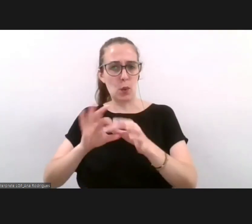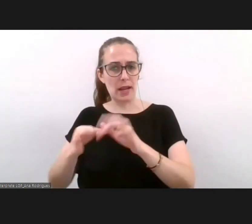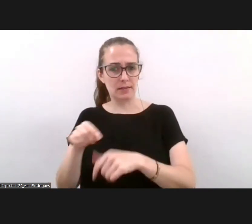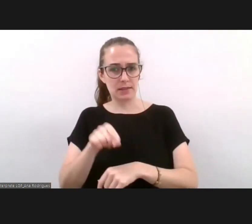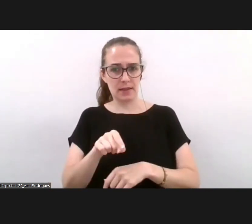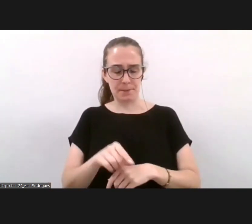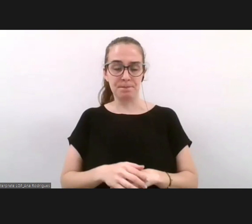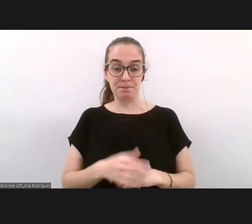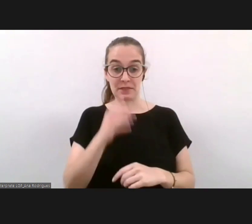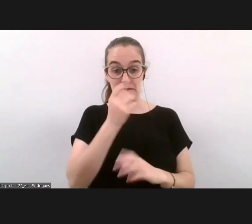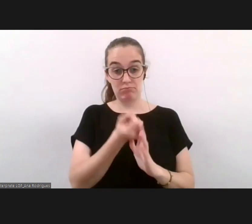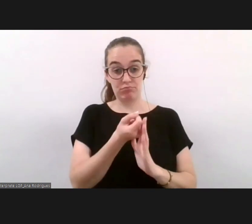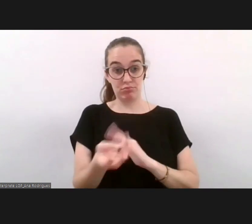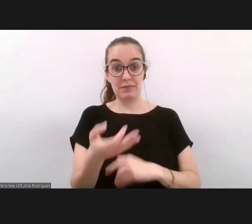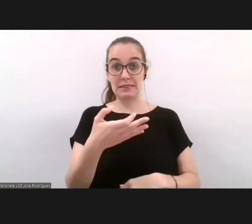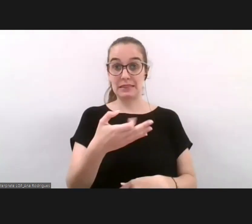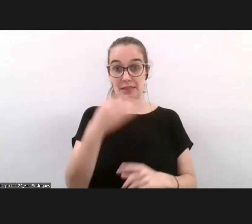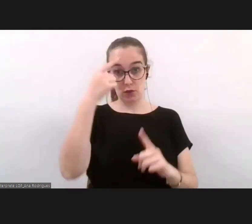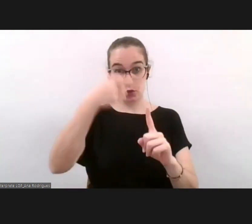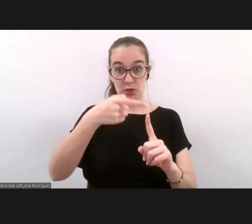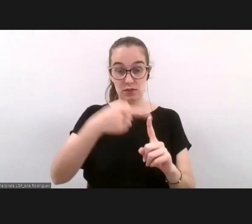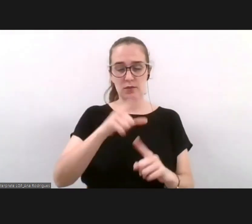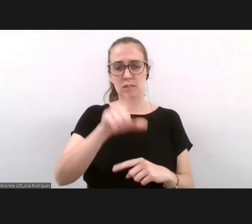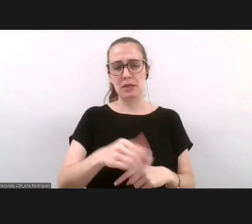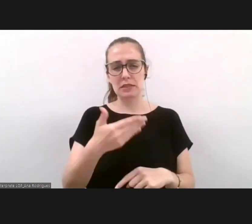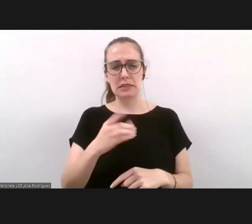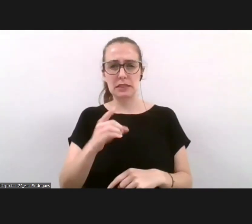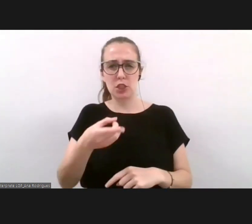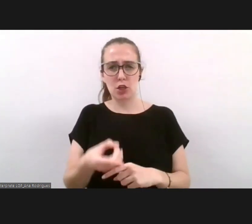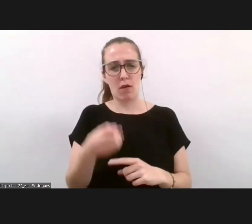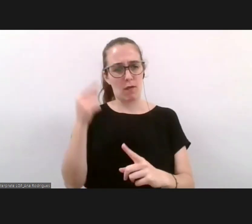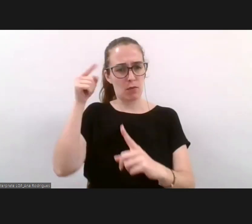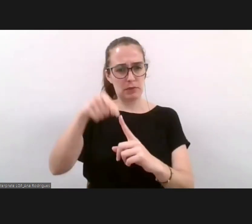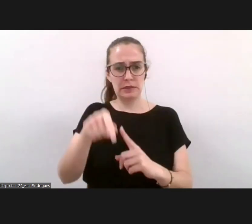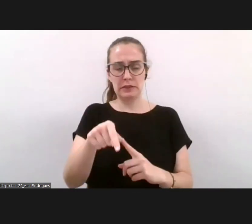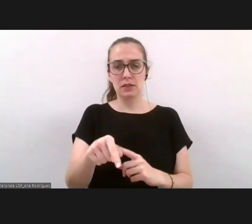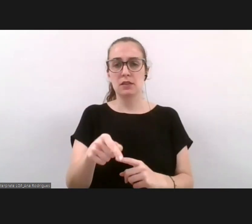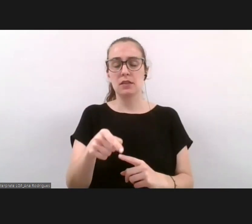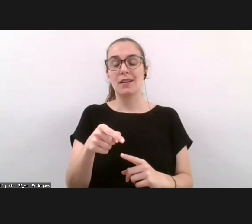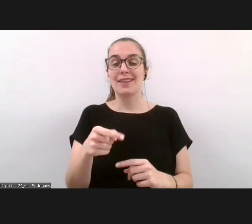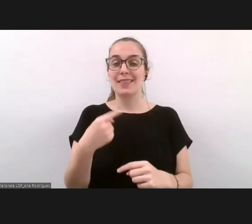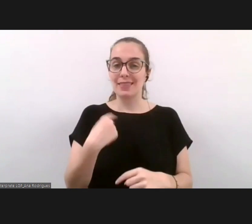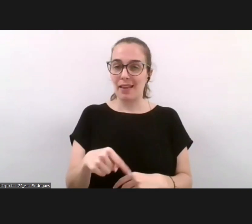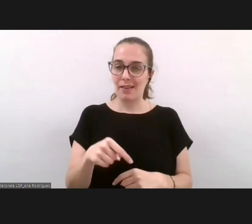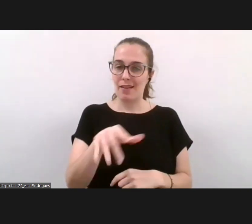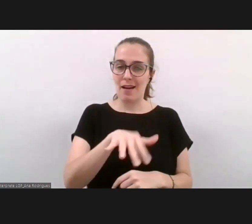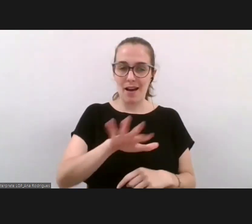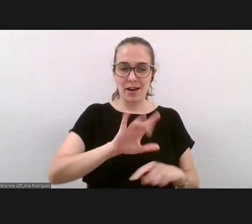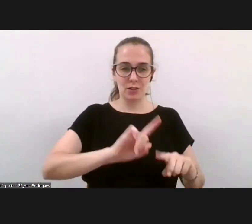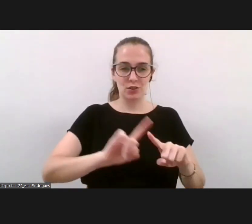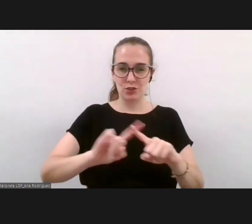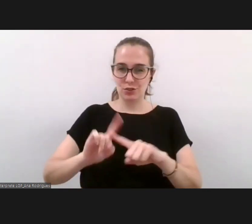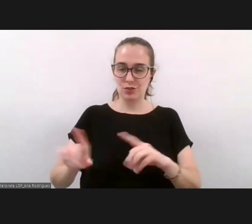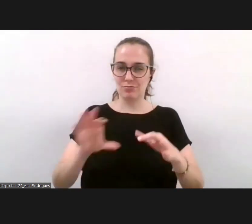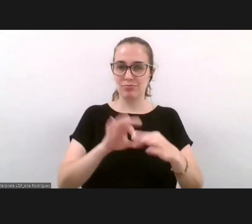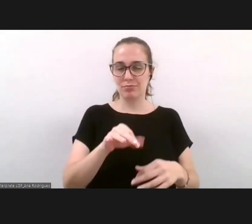Estes 17 objetivos, as 169 metas de que falava há pouco, convocam todas as áreas de atuação social,